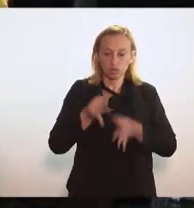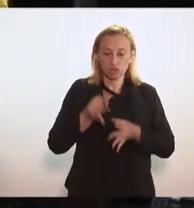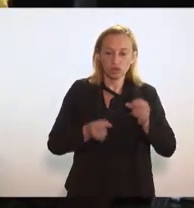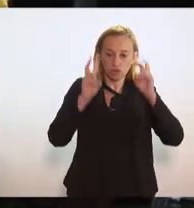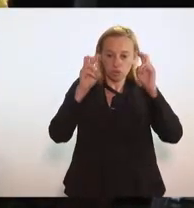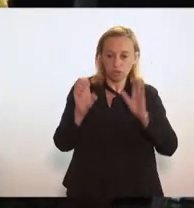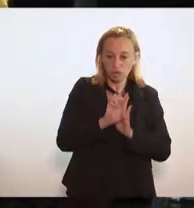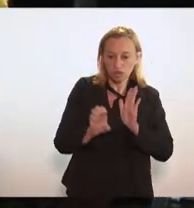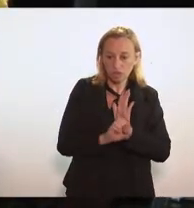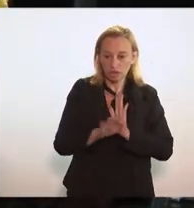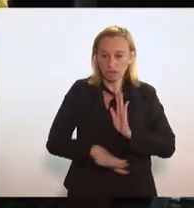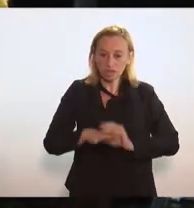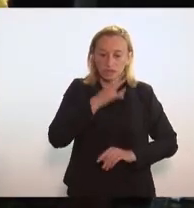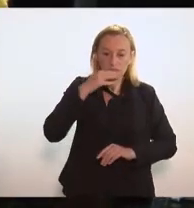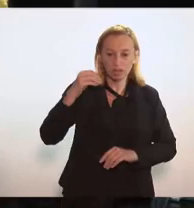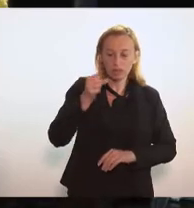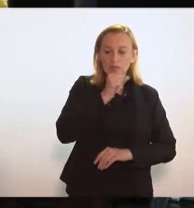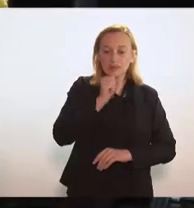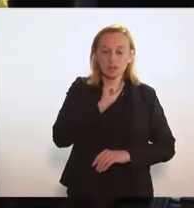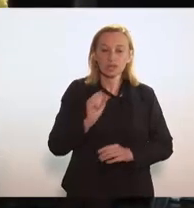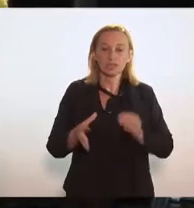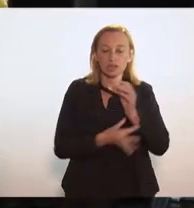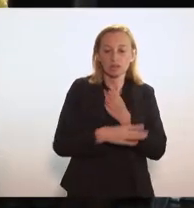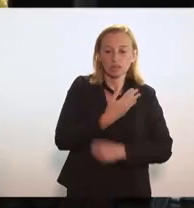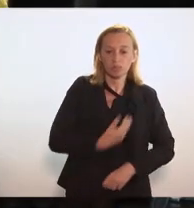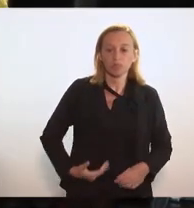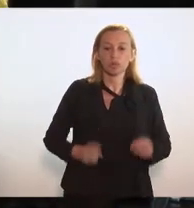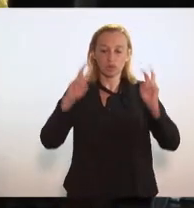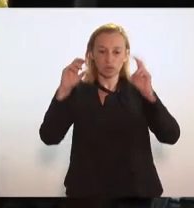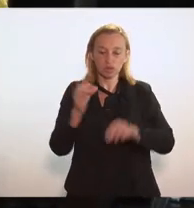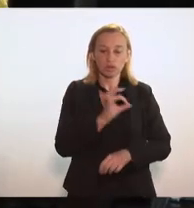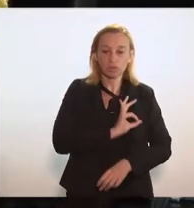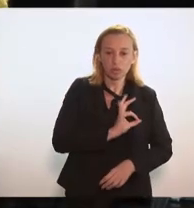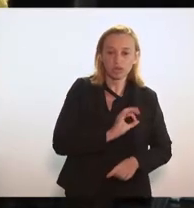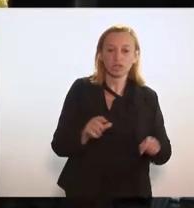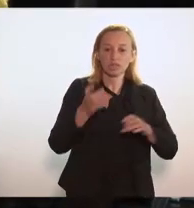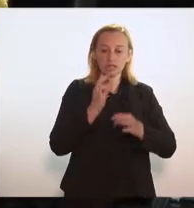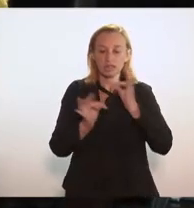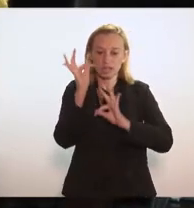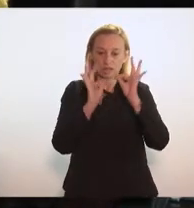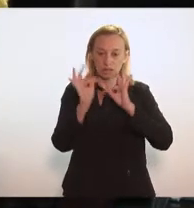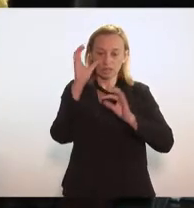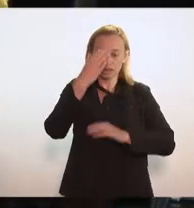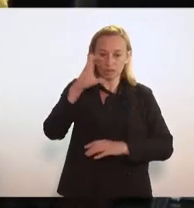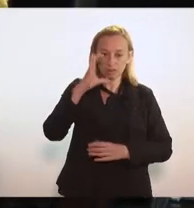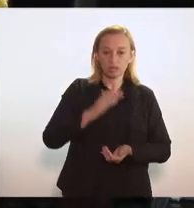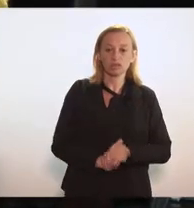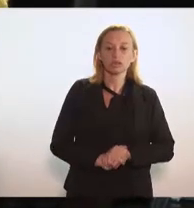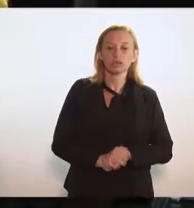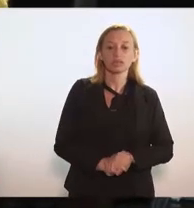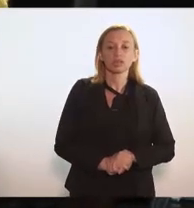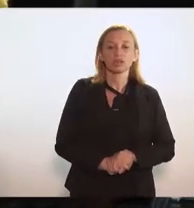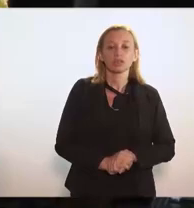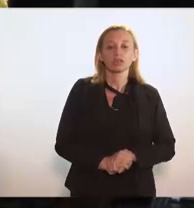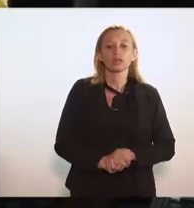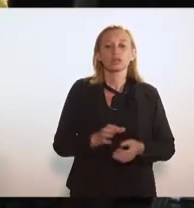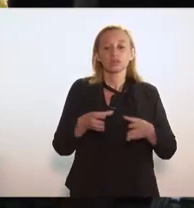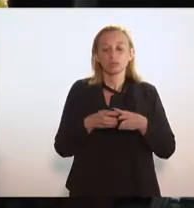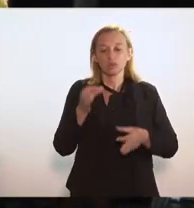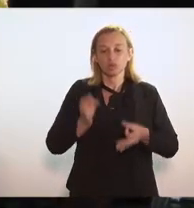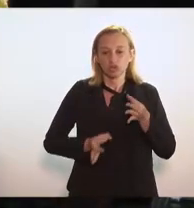da Criança, Adolescente e do Idoso, Segurança Pública, Assuntos de Polícia e de Ciência e Tecnologia. Para emitir parecer pela Comissão de Constituição e